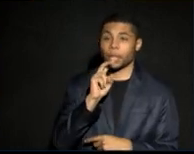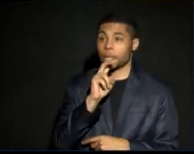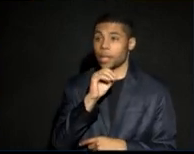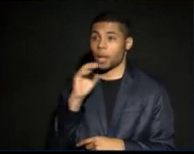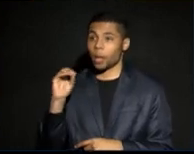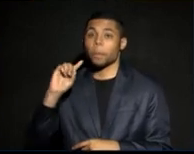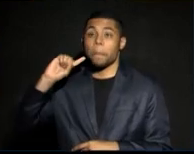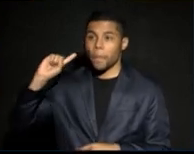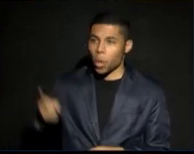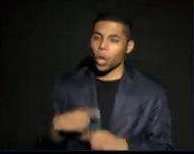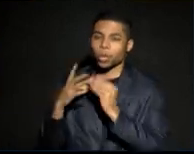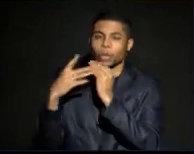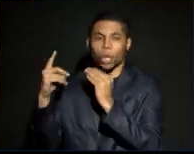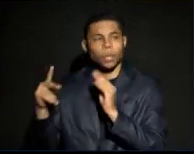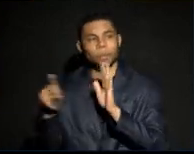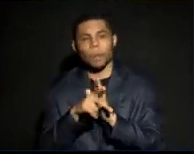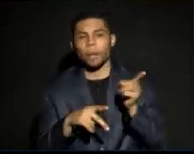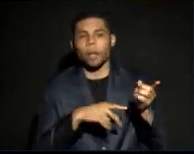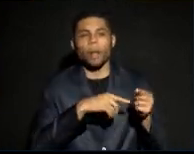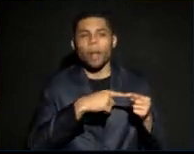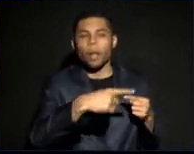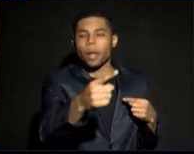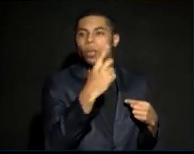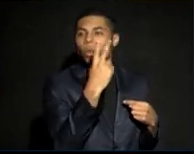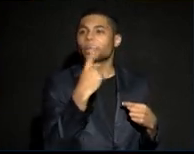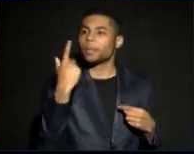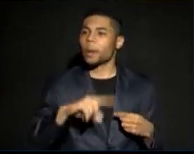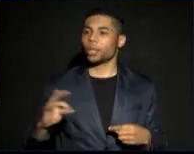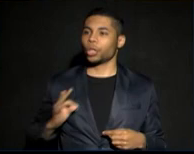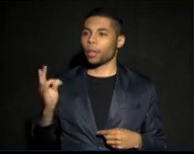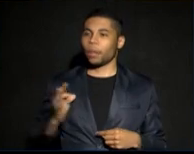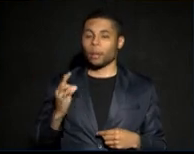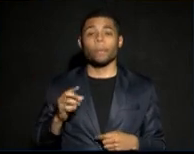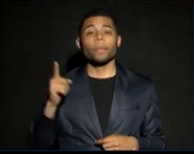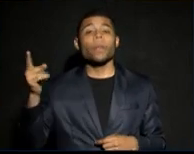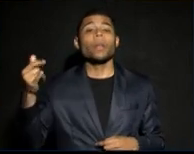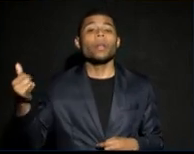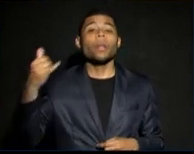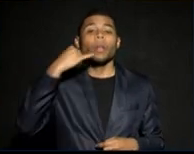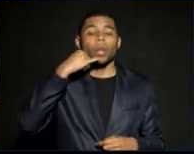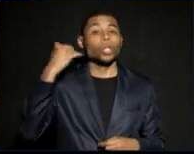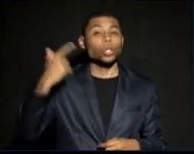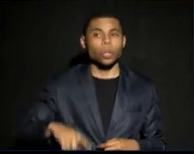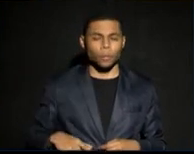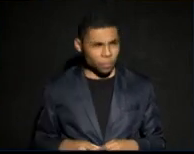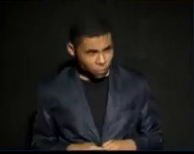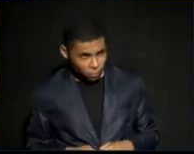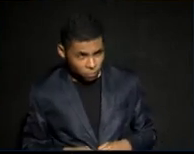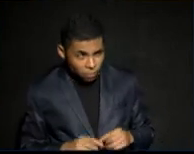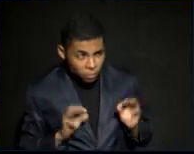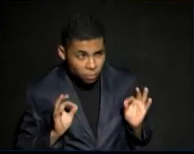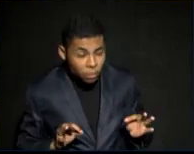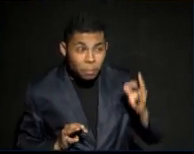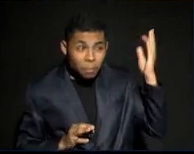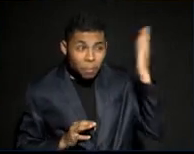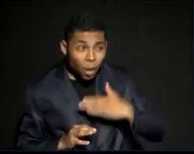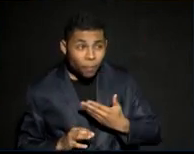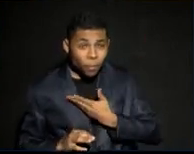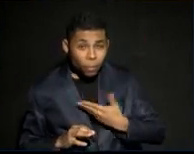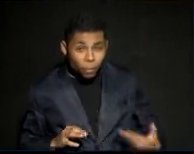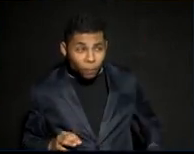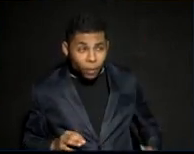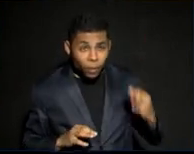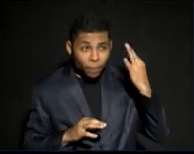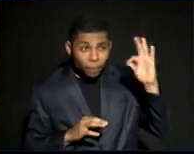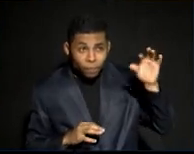dólares para a linha 2 85 milhões de idosos para o Tietê Ministro me ligou um dia você vai reconhecer que o governo federal